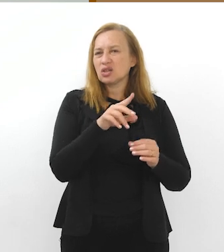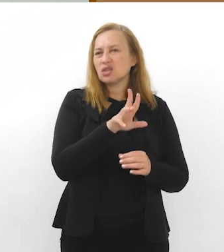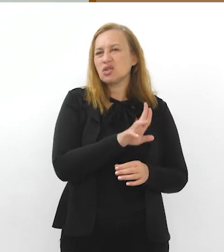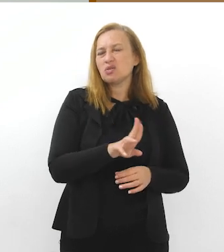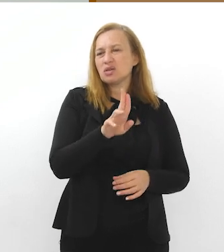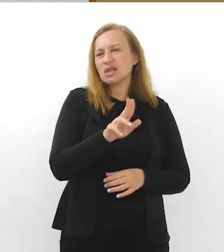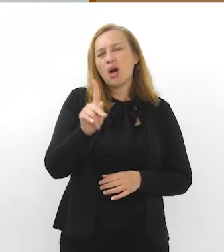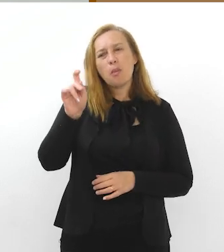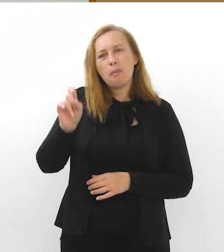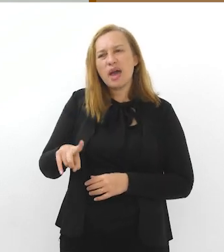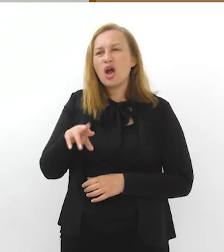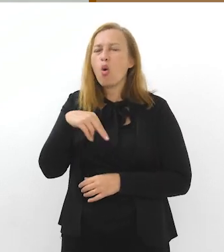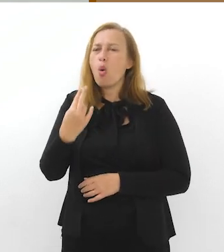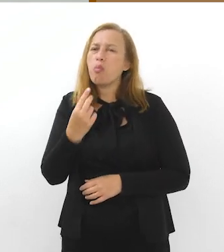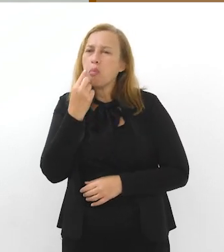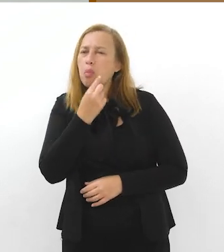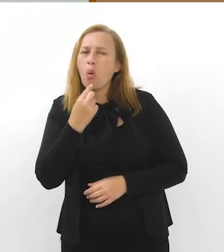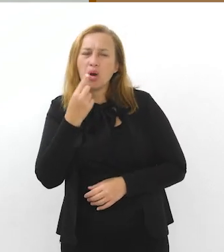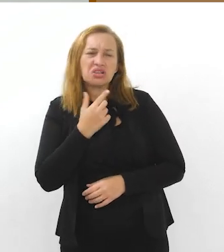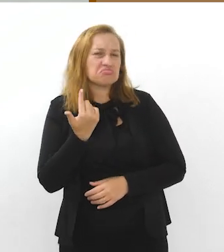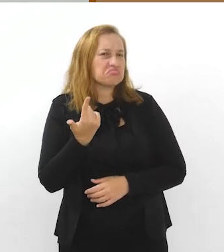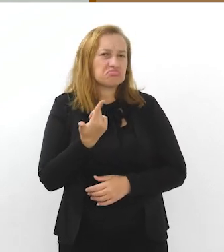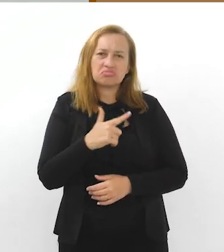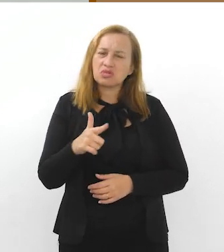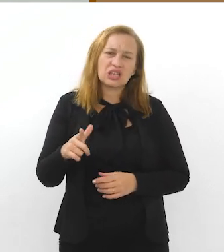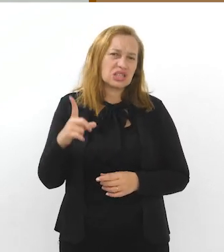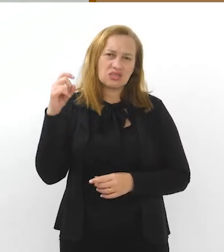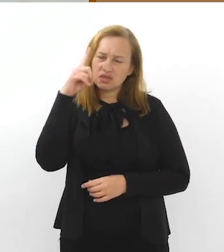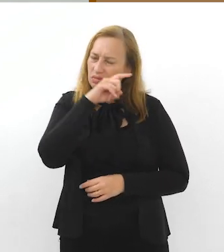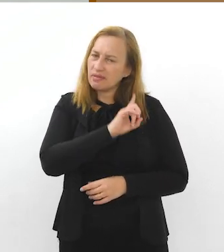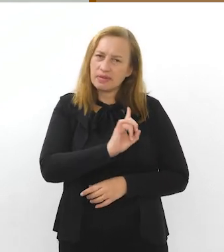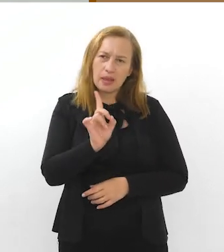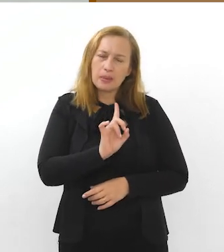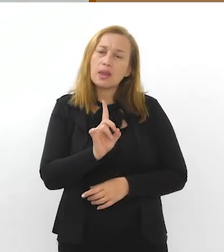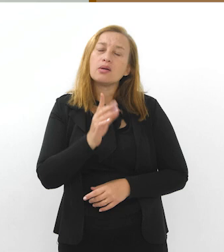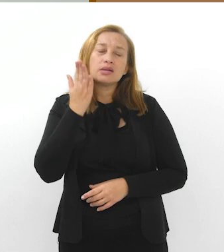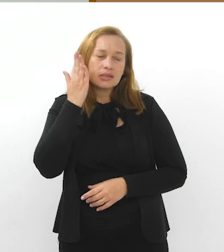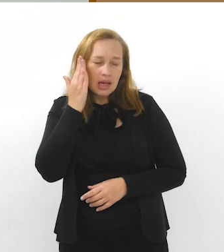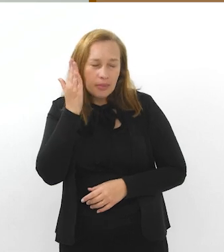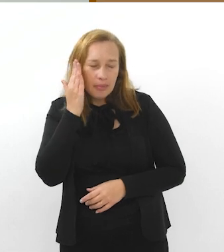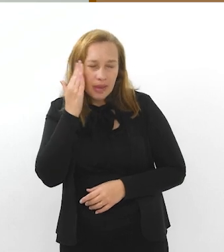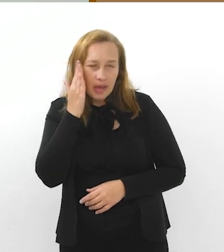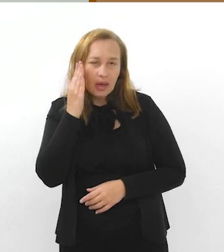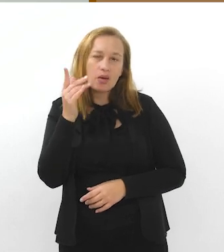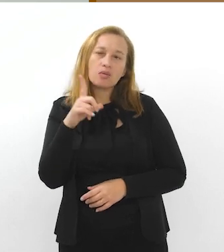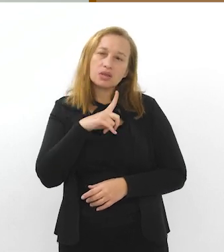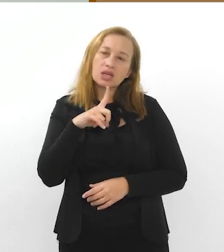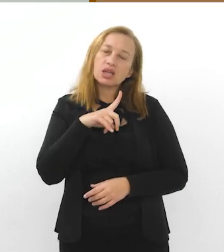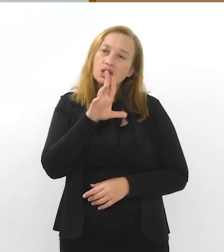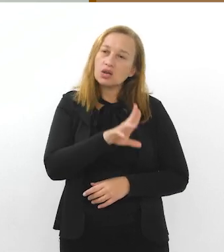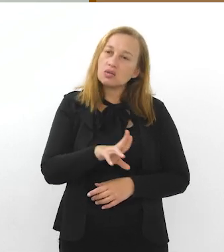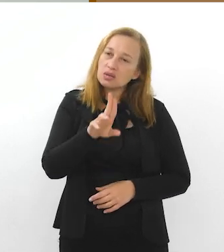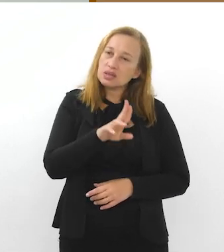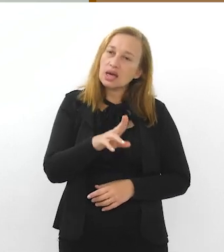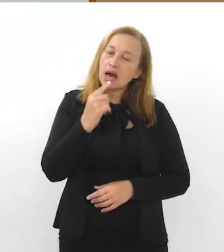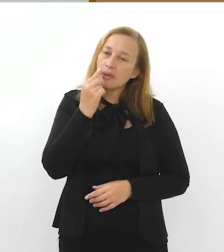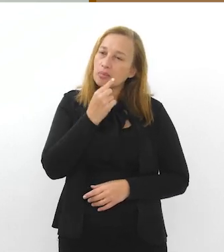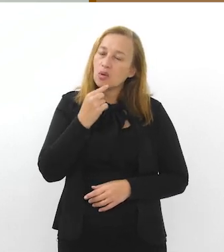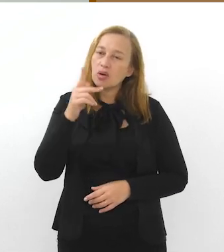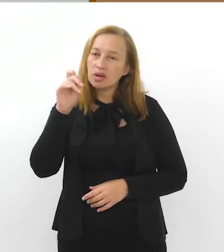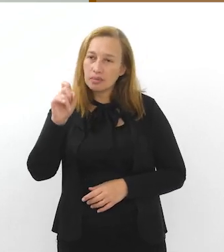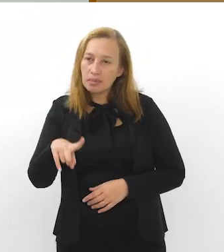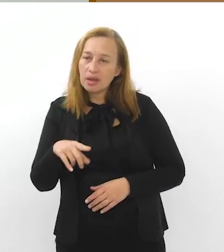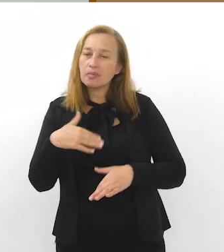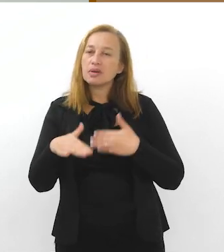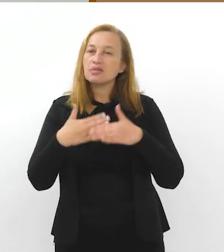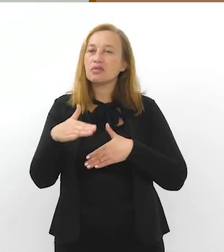o pé ou para a boca. Em hipótese alguma, né, pelo fato de saber que eu teria que usar o pé e